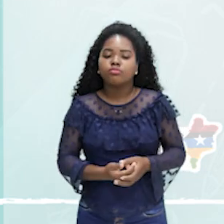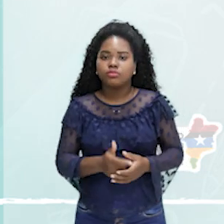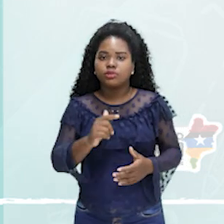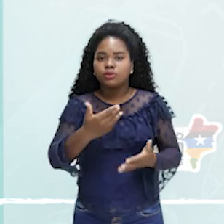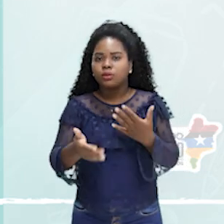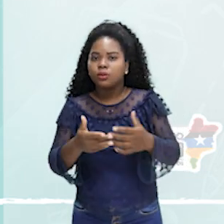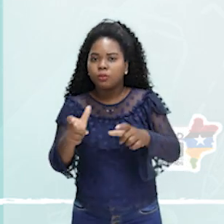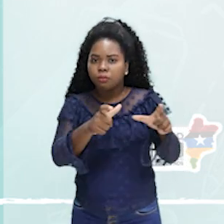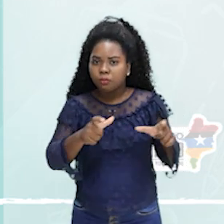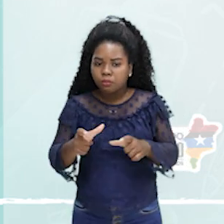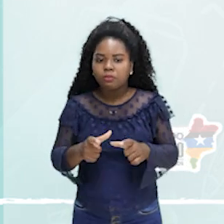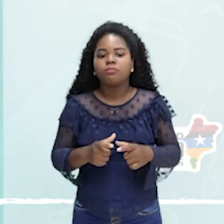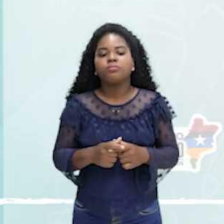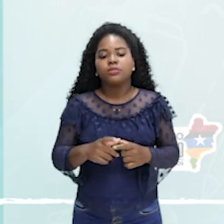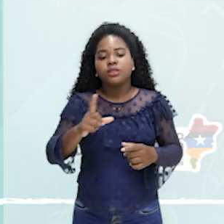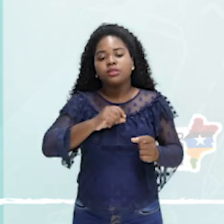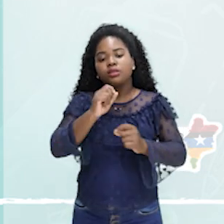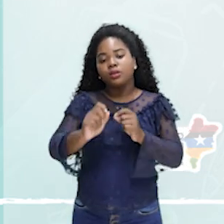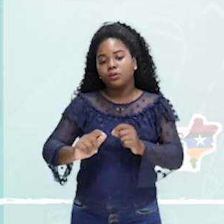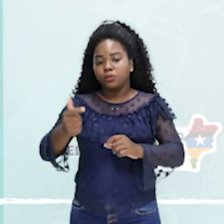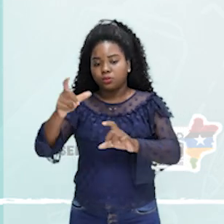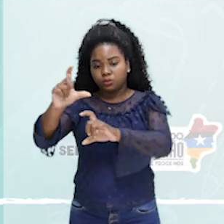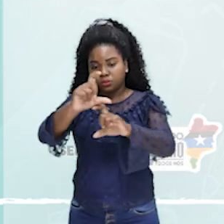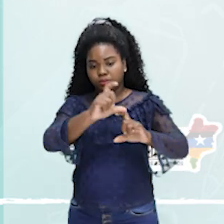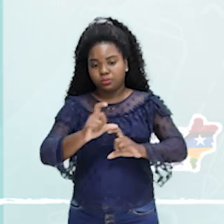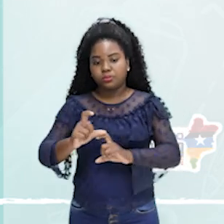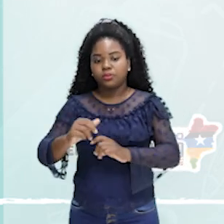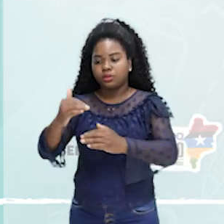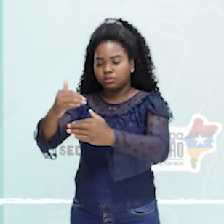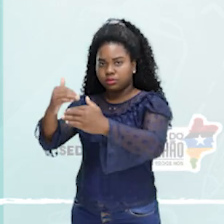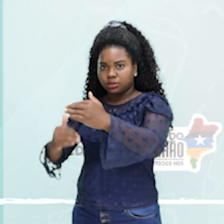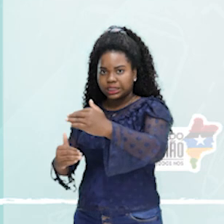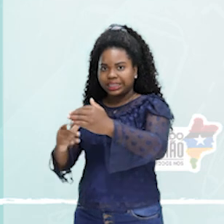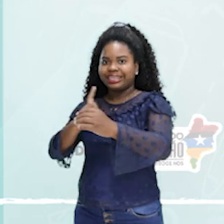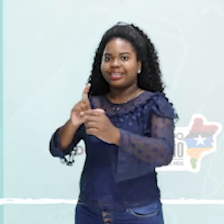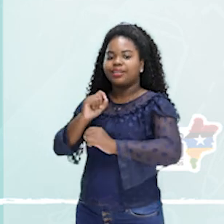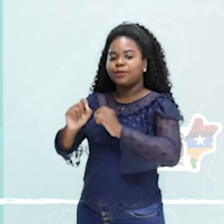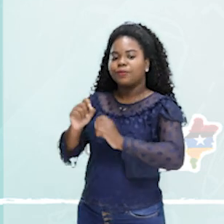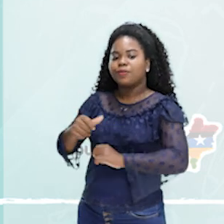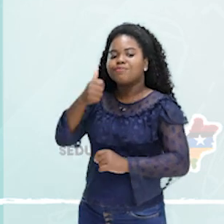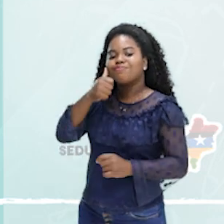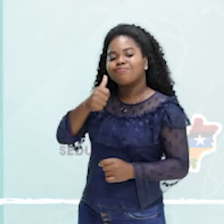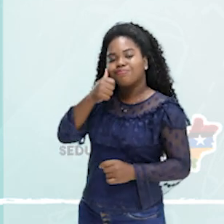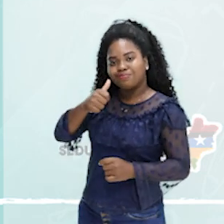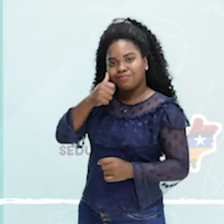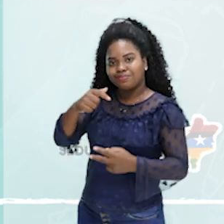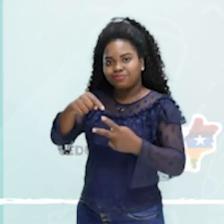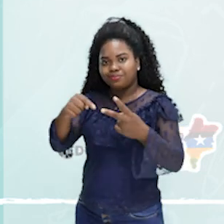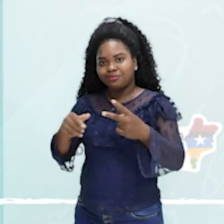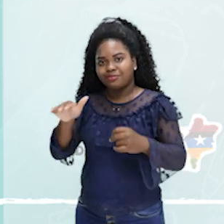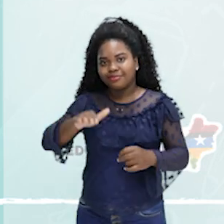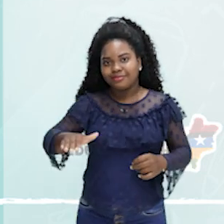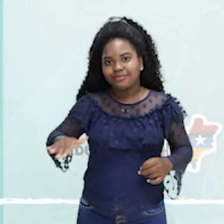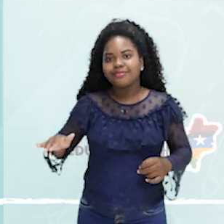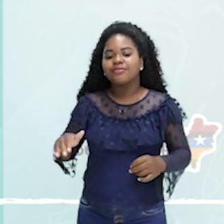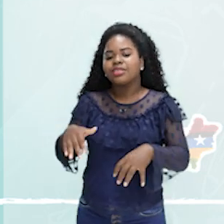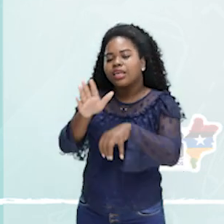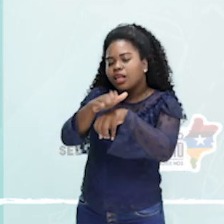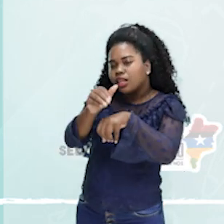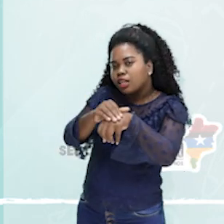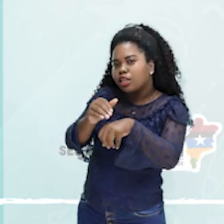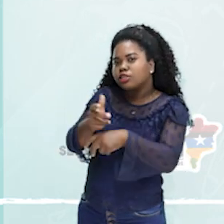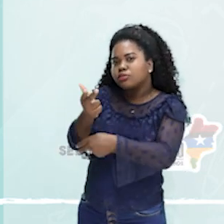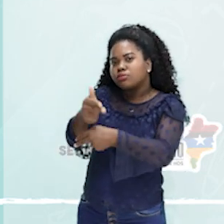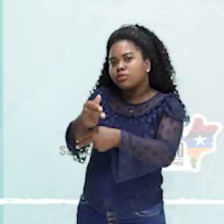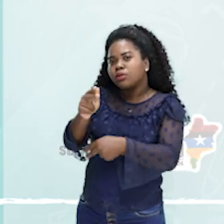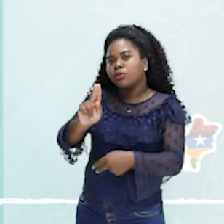baixo, aí tem uma pessoa, uma senhora com 2 crianças, e aí ela chama o Uber, né?